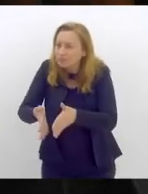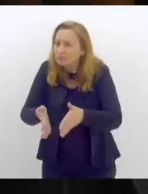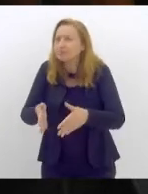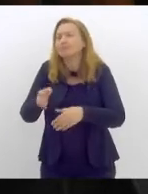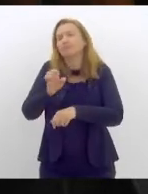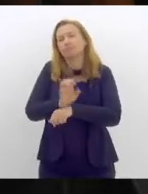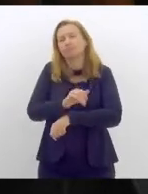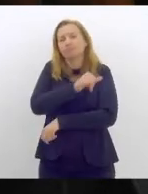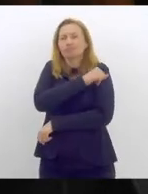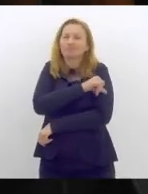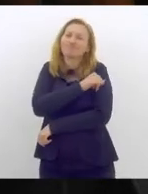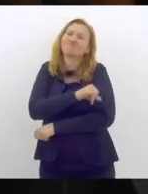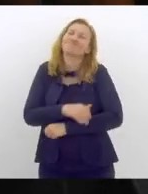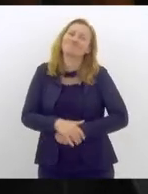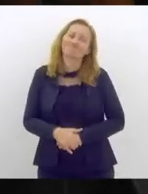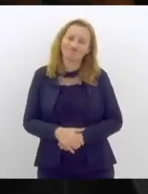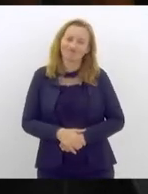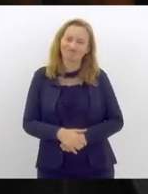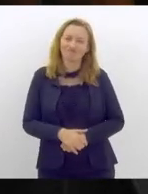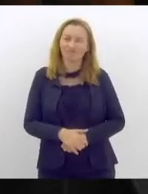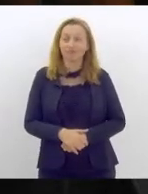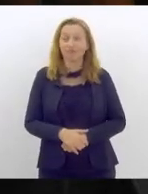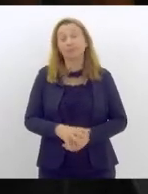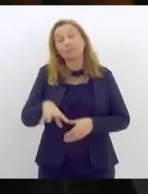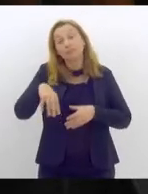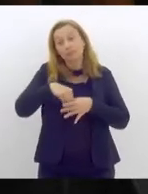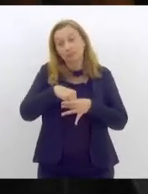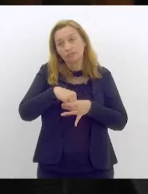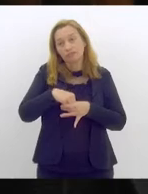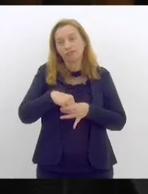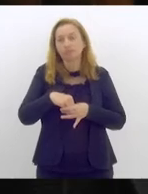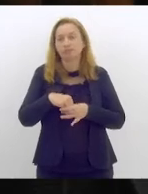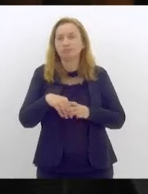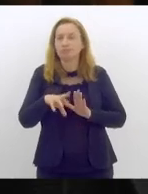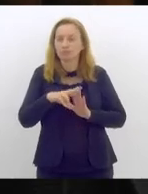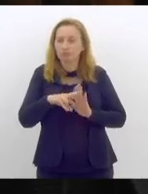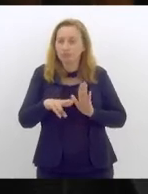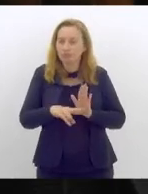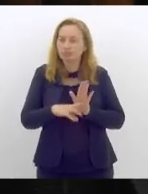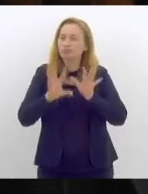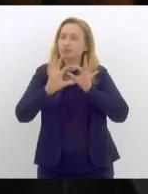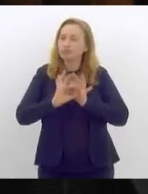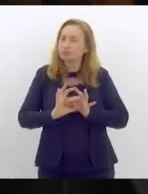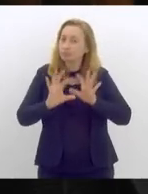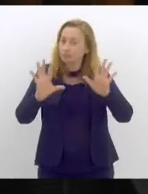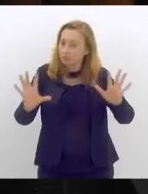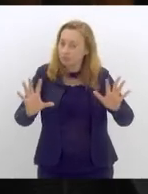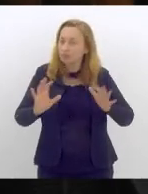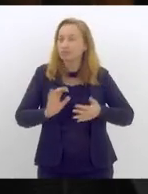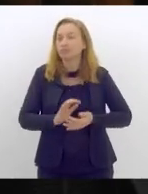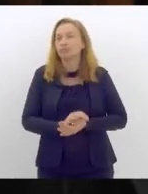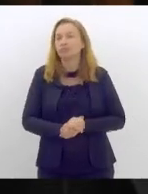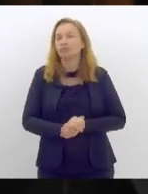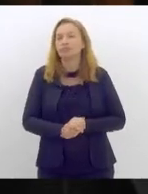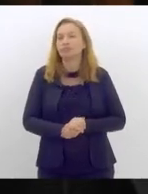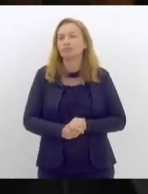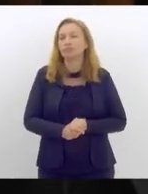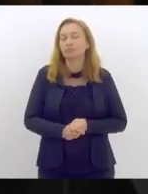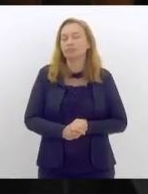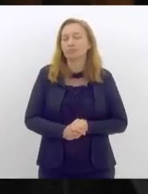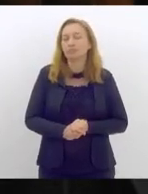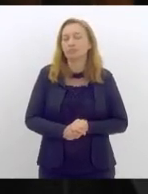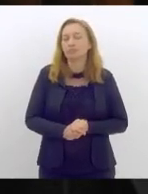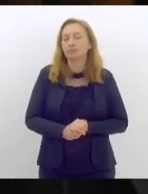o estado do Rio de Janeiro dentro de um regime democrático privilegiando